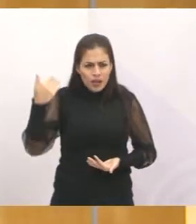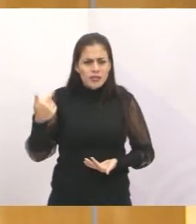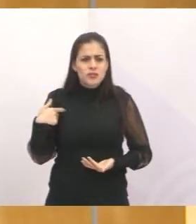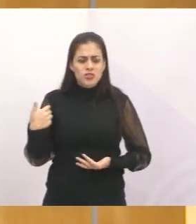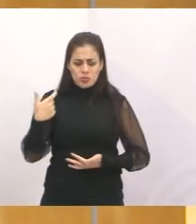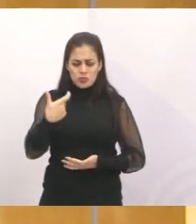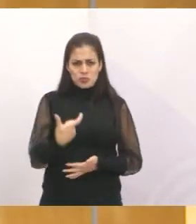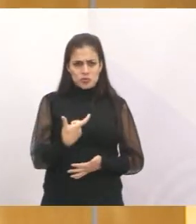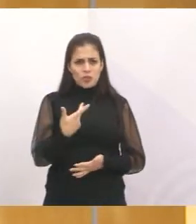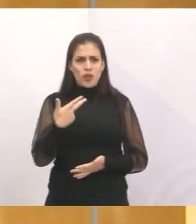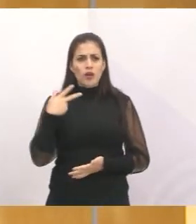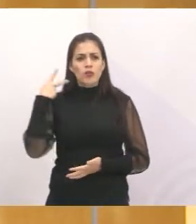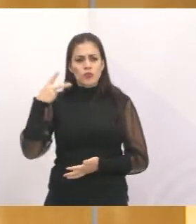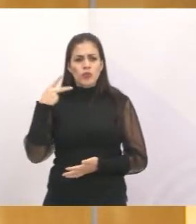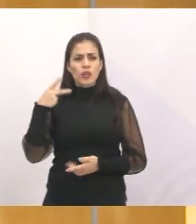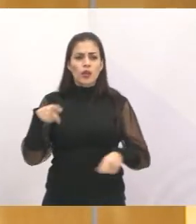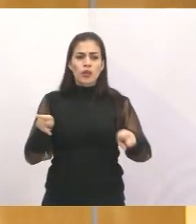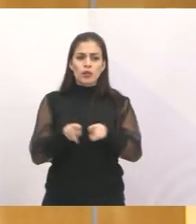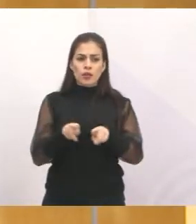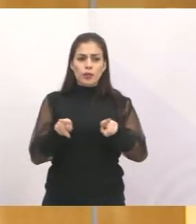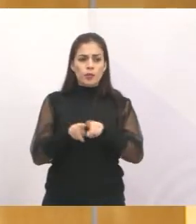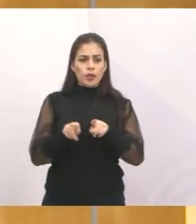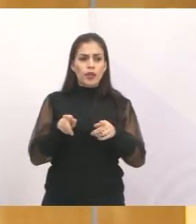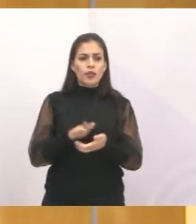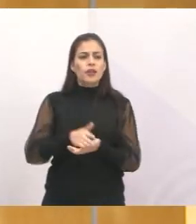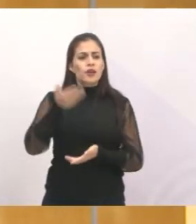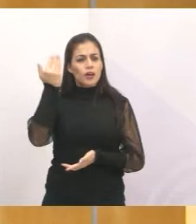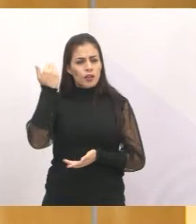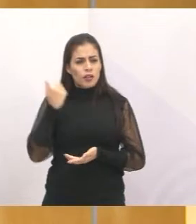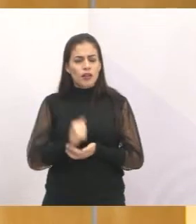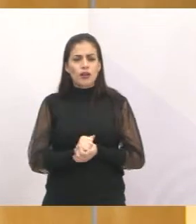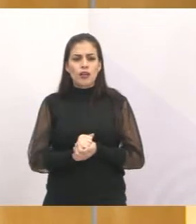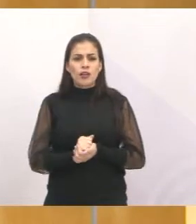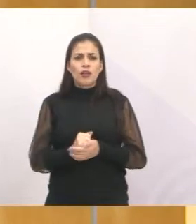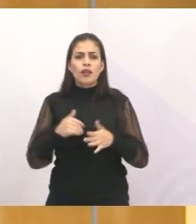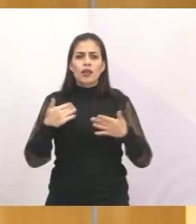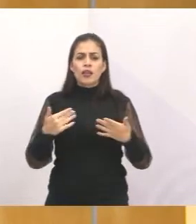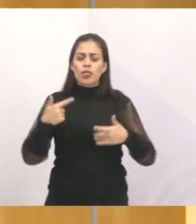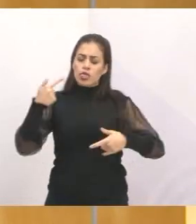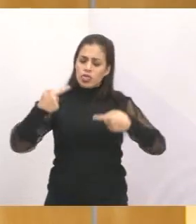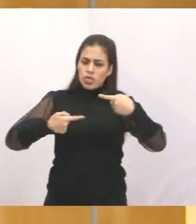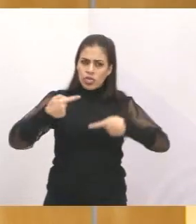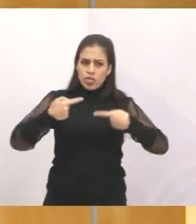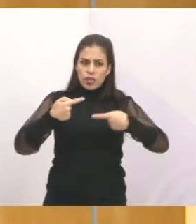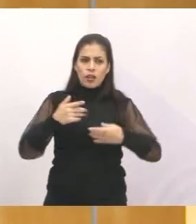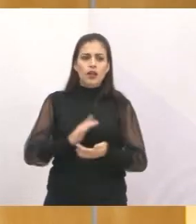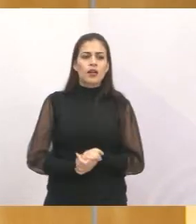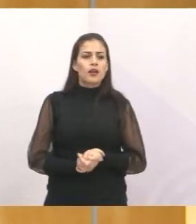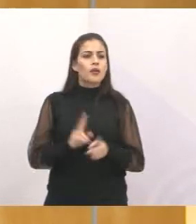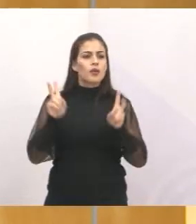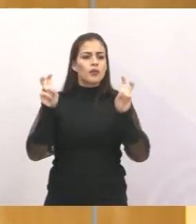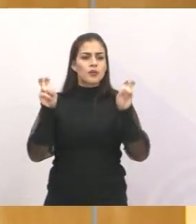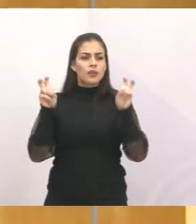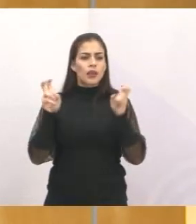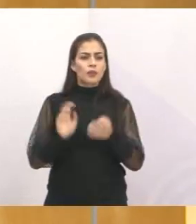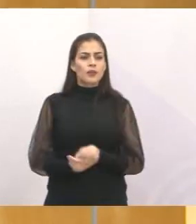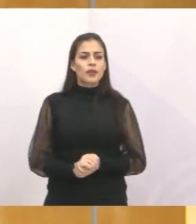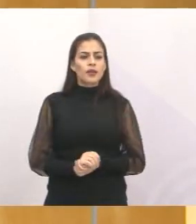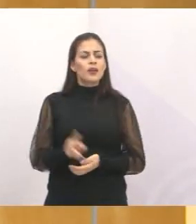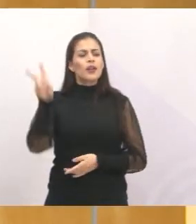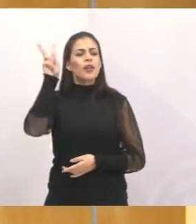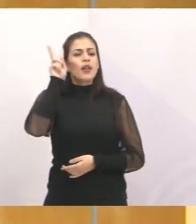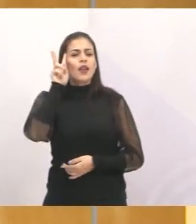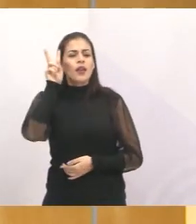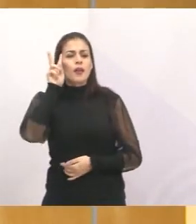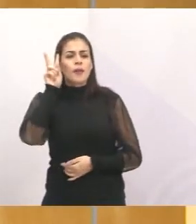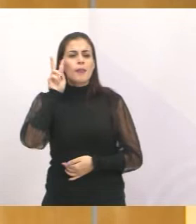também e amplamente pudemos debater o assunto. E eu quero aqui recordar, o